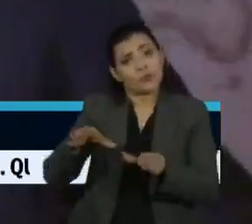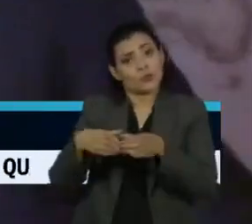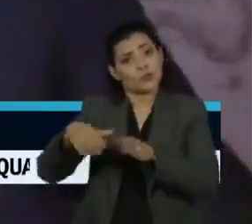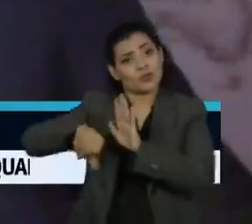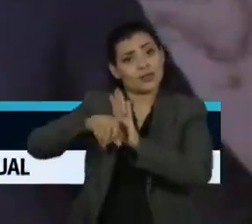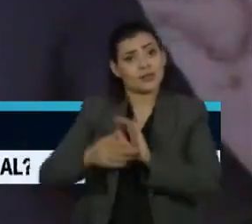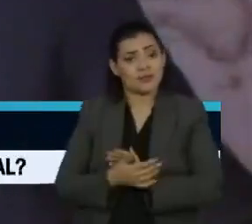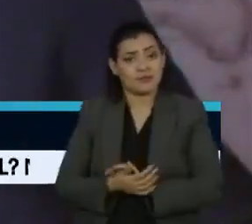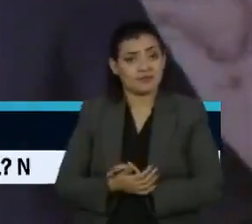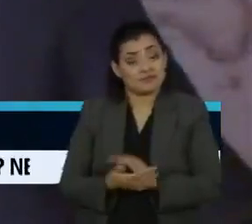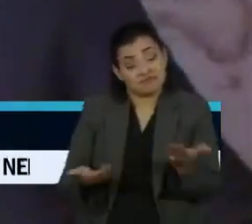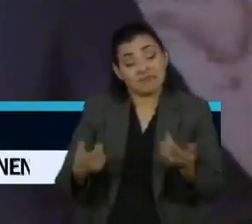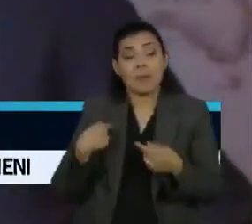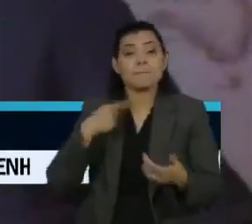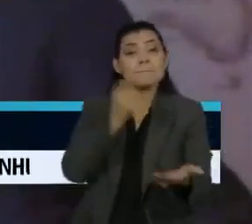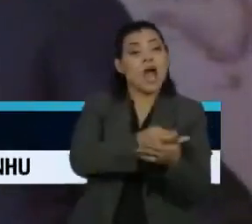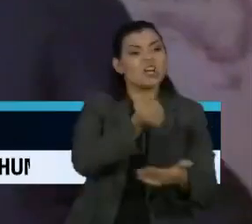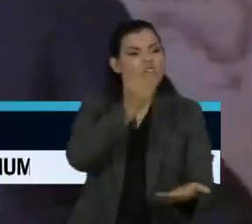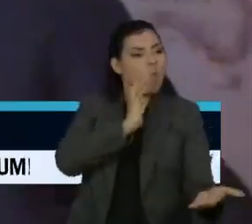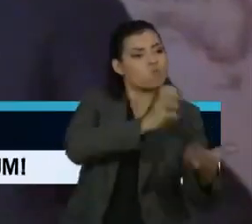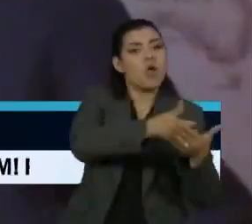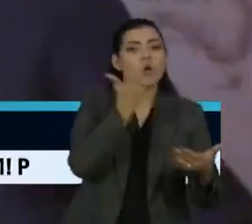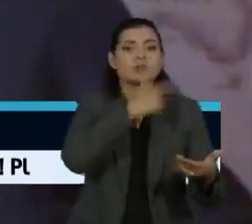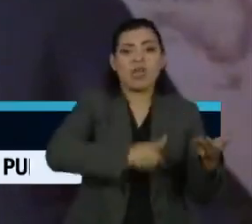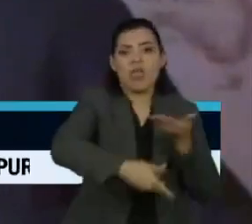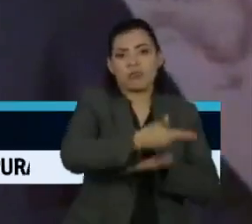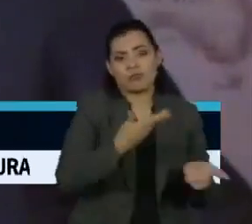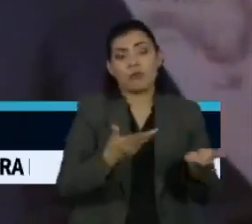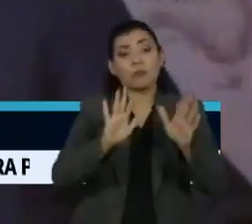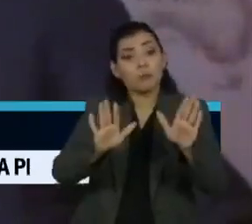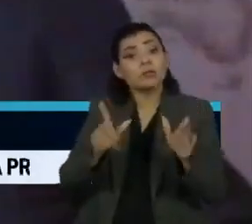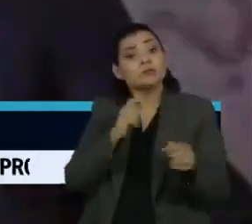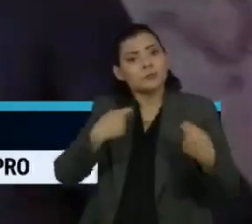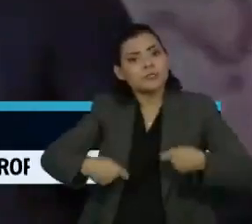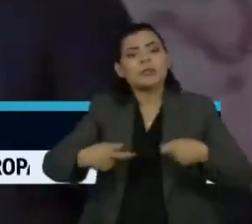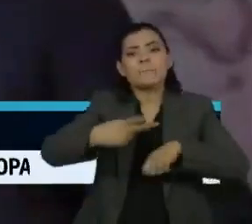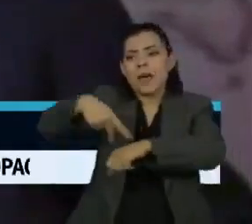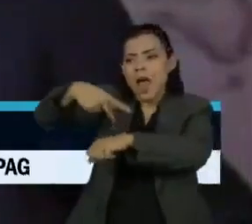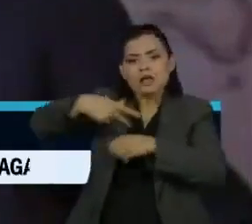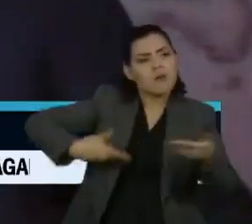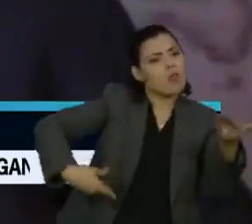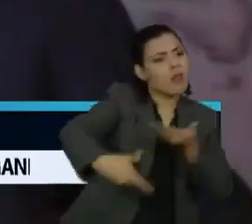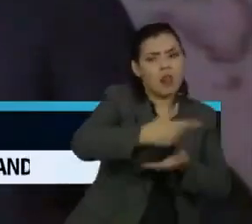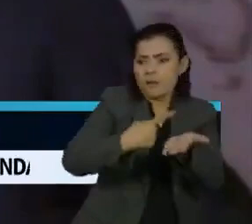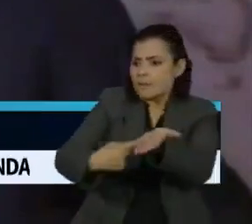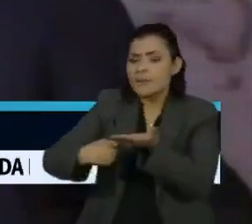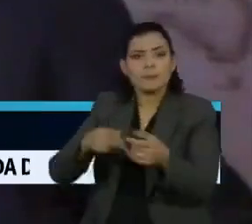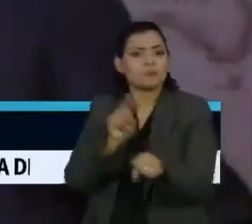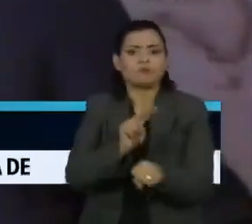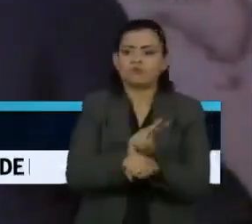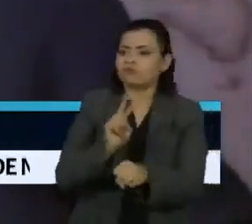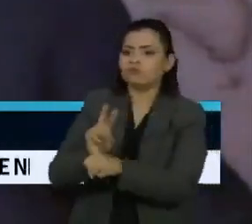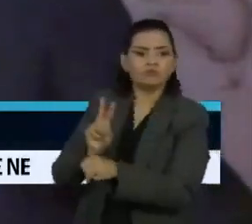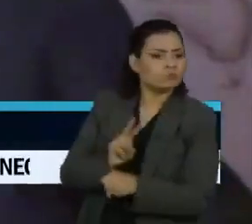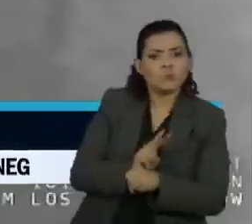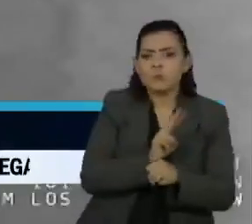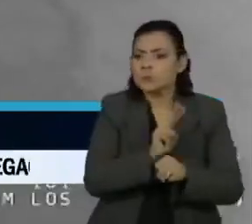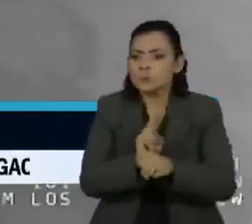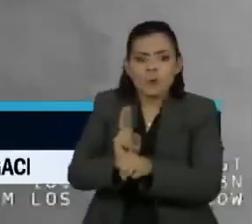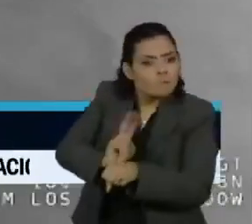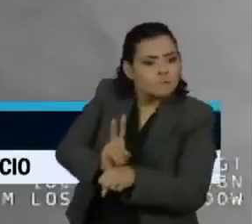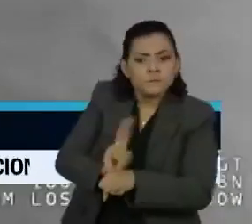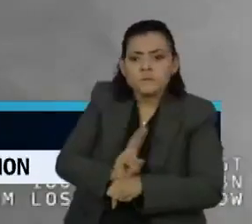precisa buscar uma integração maior com os vizinhos, compartilhar melhor as peças de